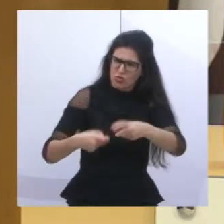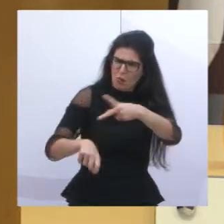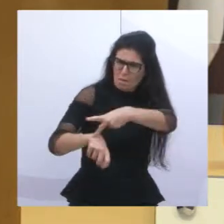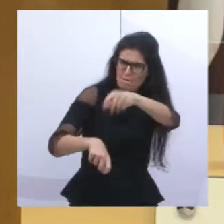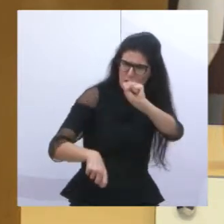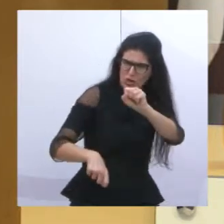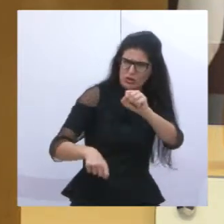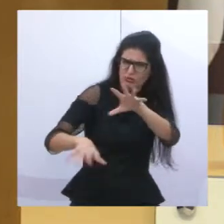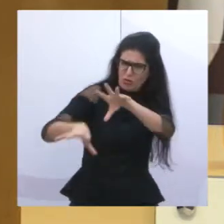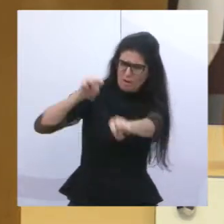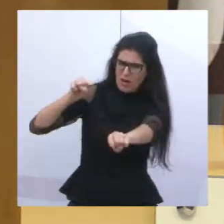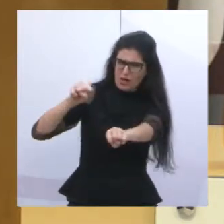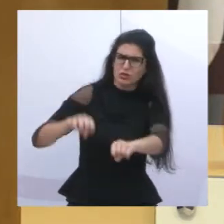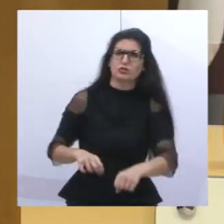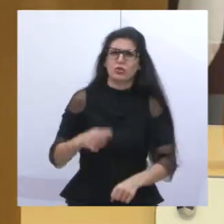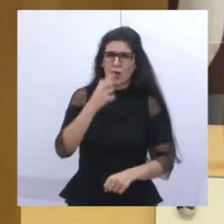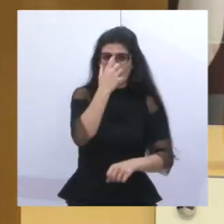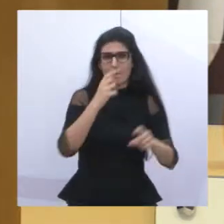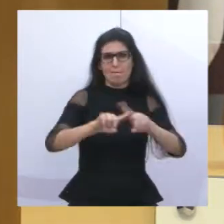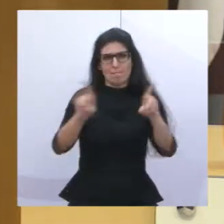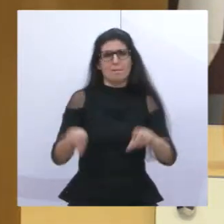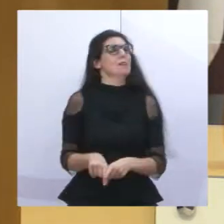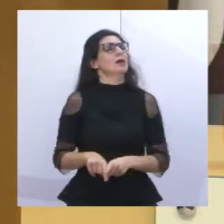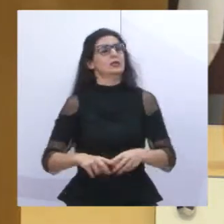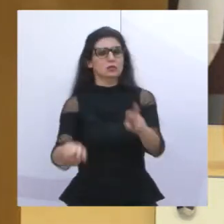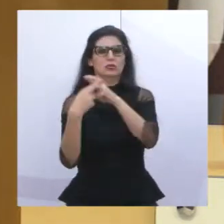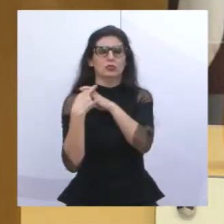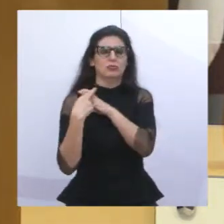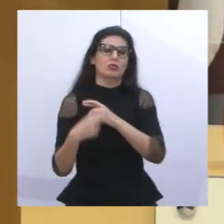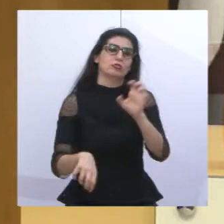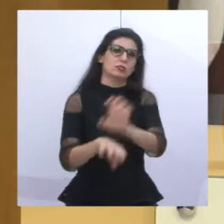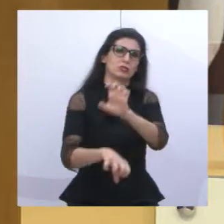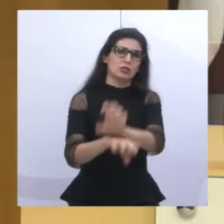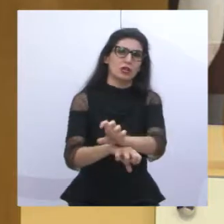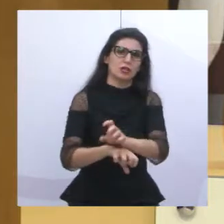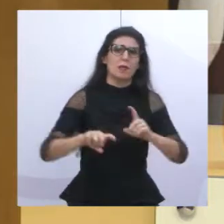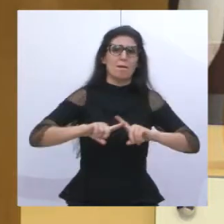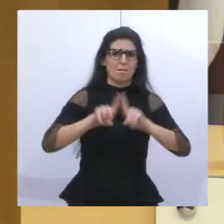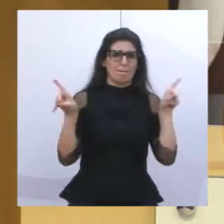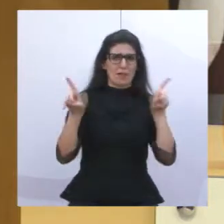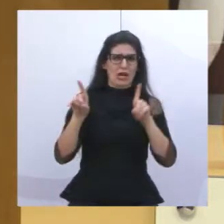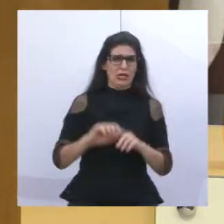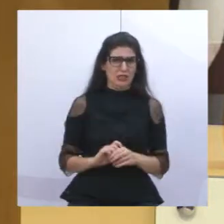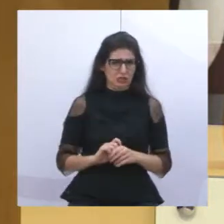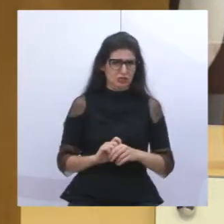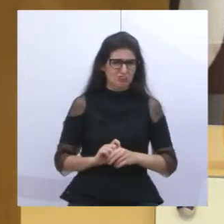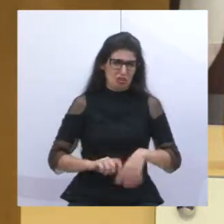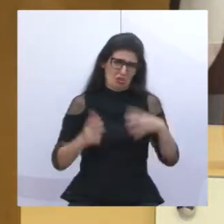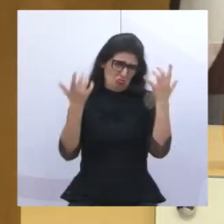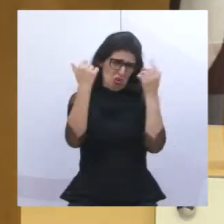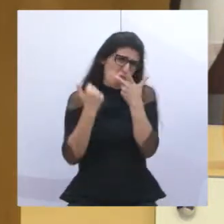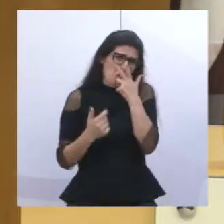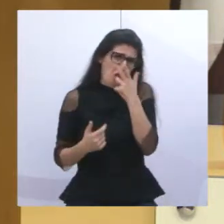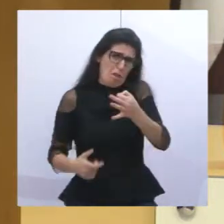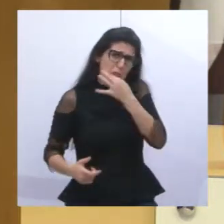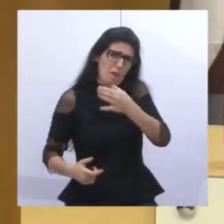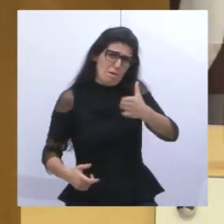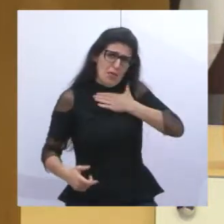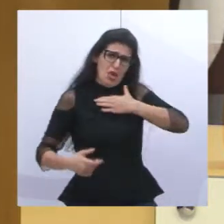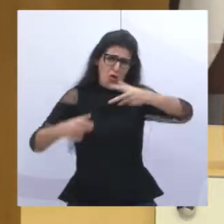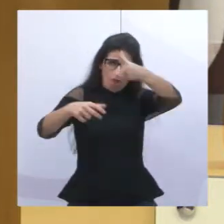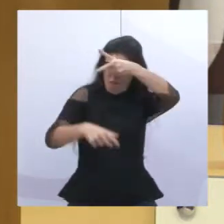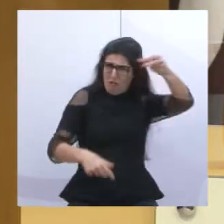é do Estado. E a gente vê que o município, nenhum município hoje, eu não acredito que nenhum prefeito, administrador